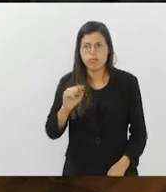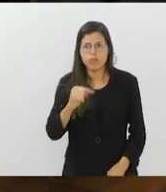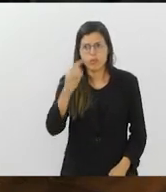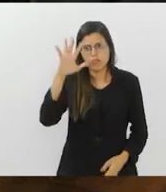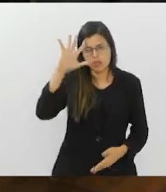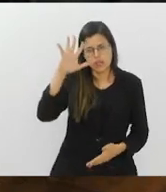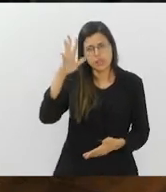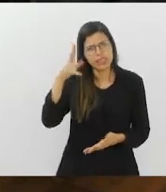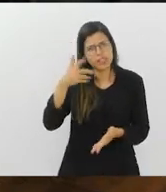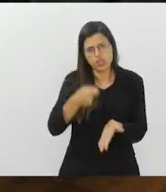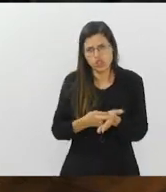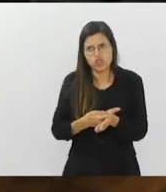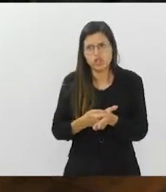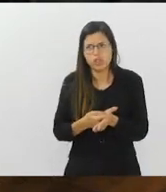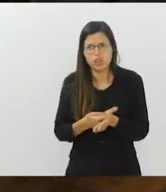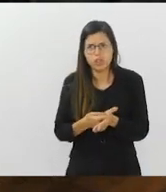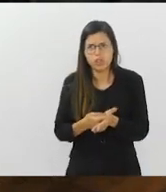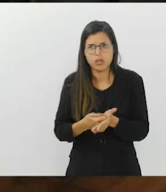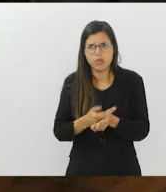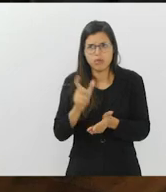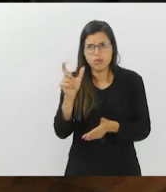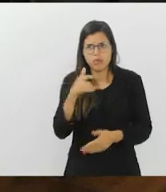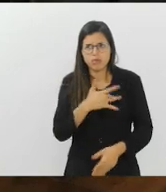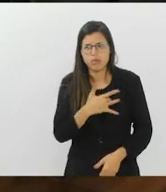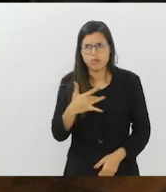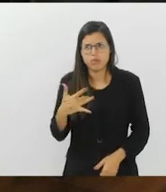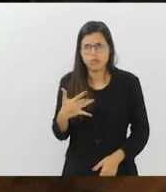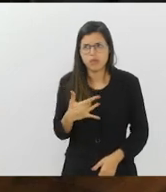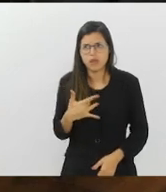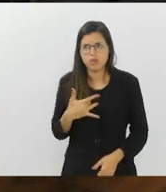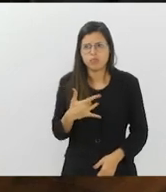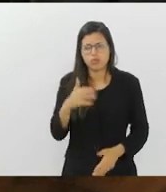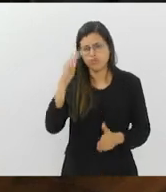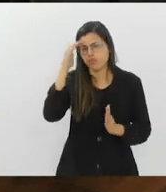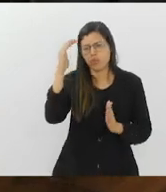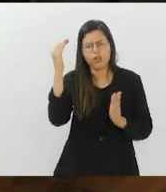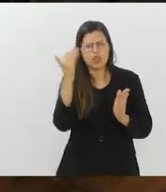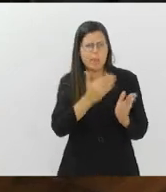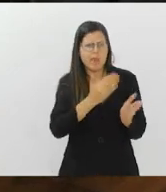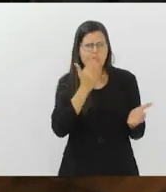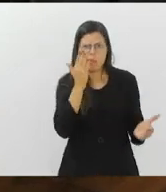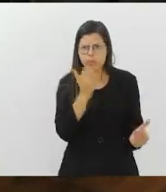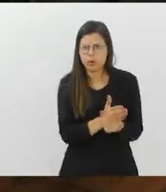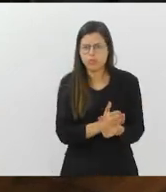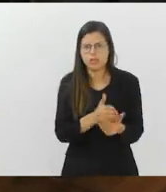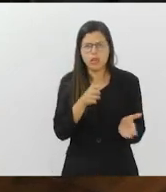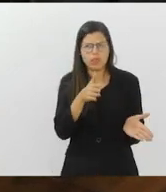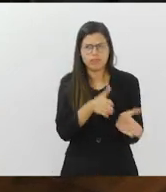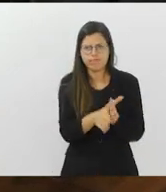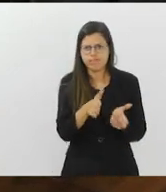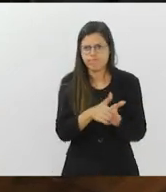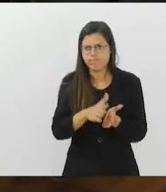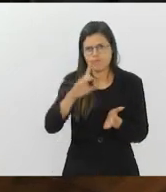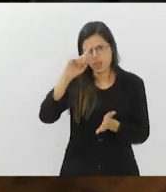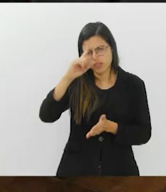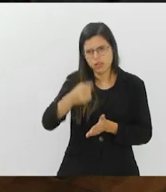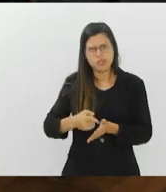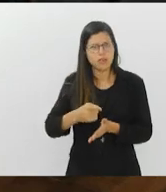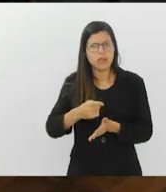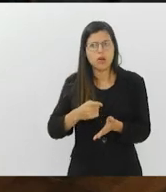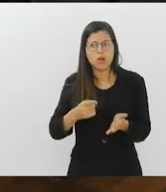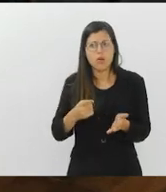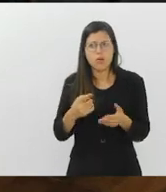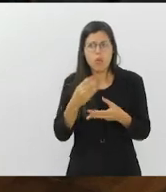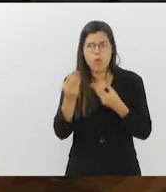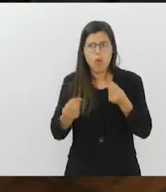coisa. Liminares, o plano de saúde passa por cima de liminar, passa por cima de sentença, passa por cima de tudo, atropela uma vida assim. Como